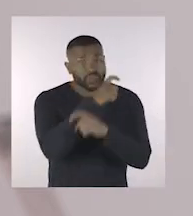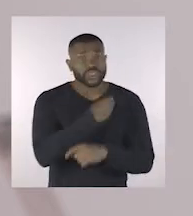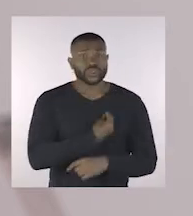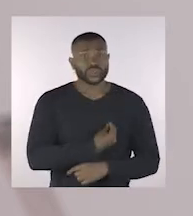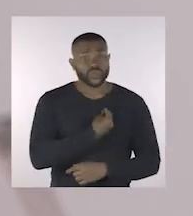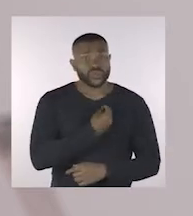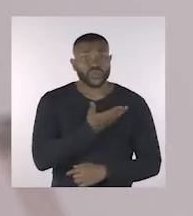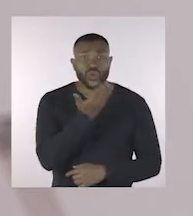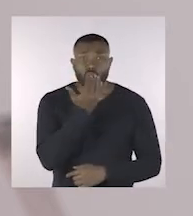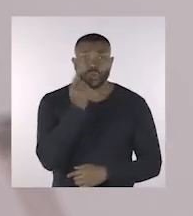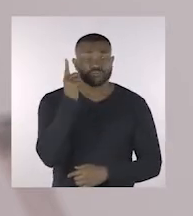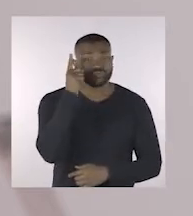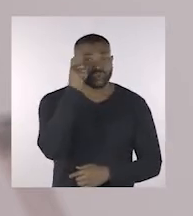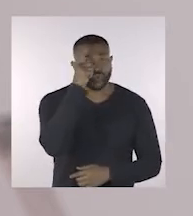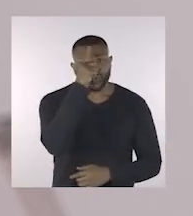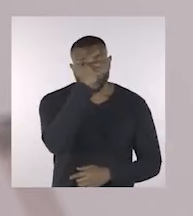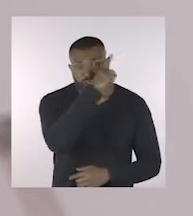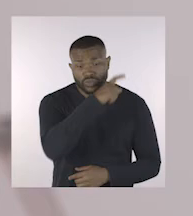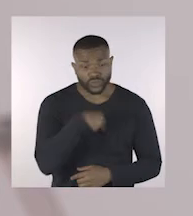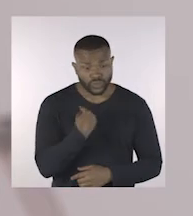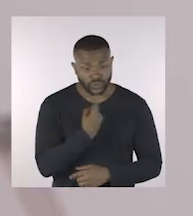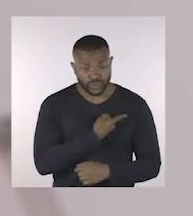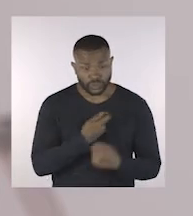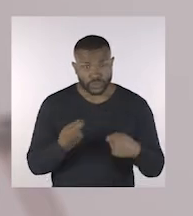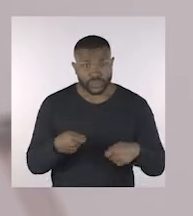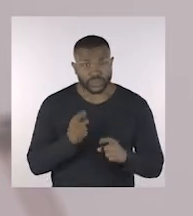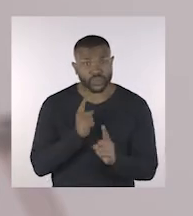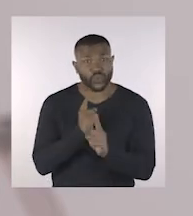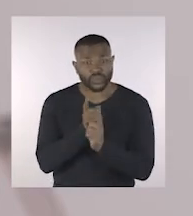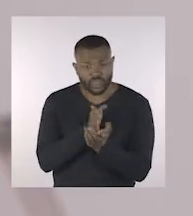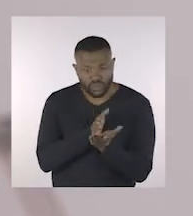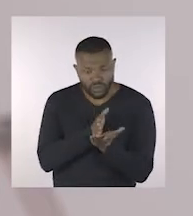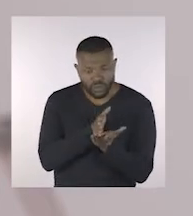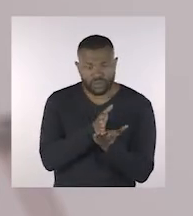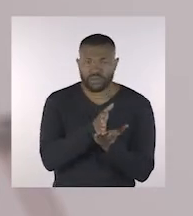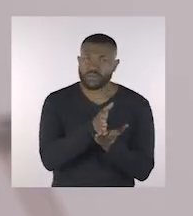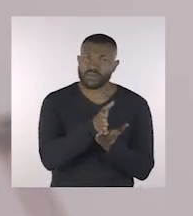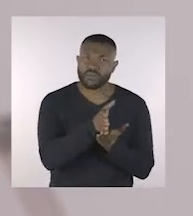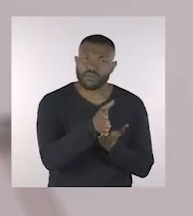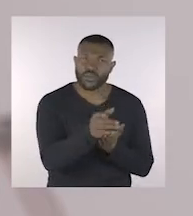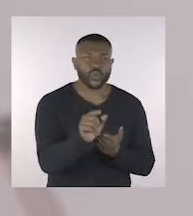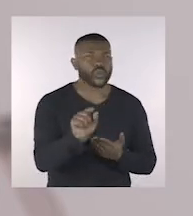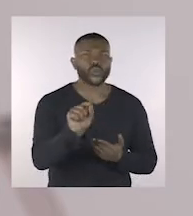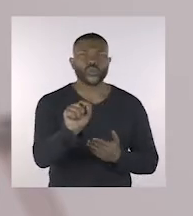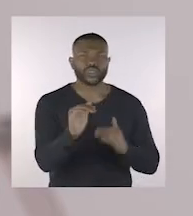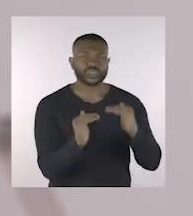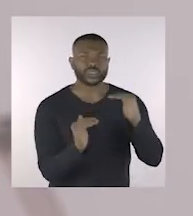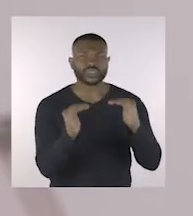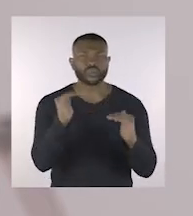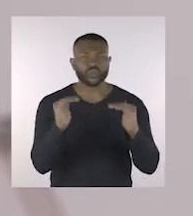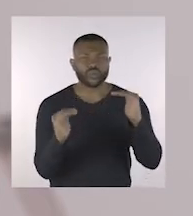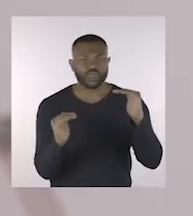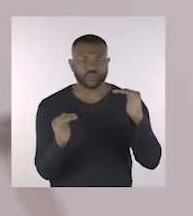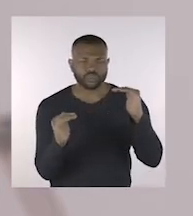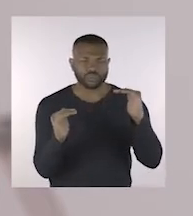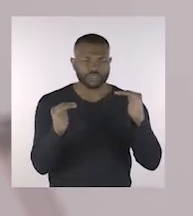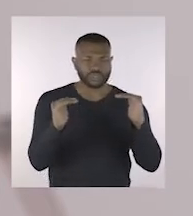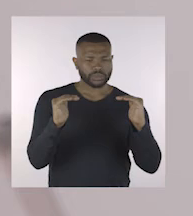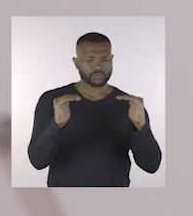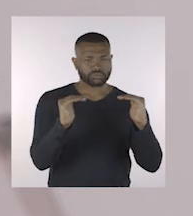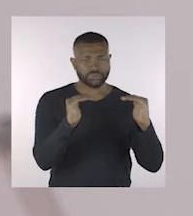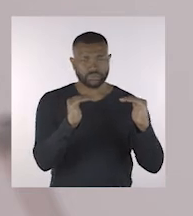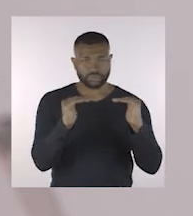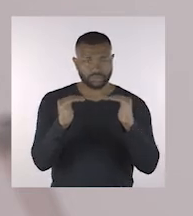de sobrevivência de se alimentar nós precisamos aí é um caminho para reduzir a desigualdade